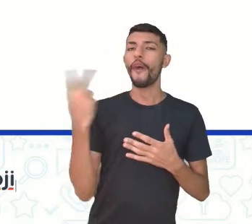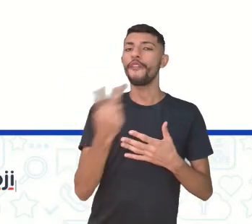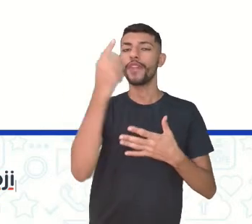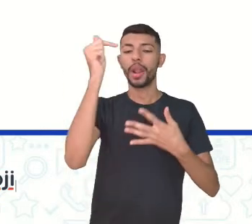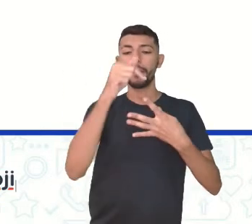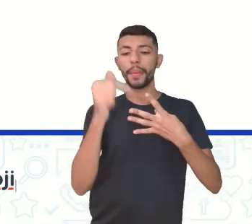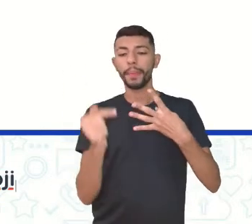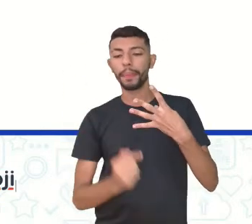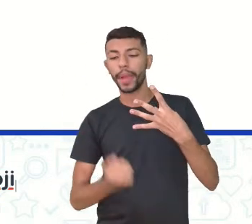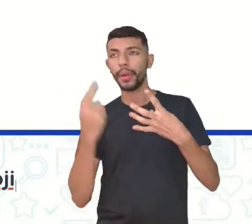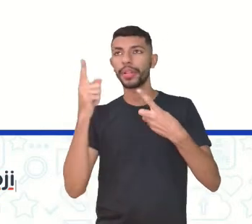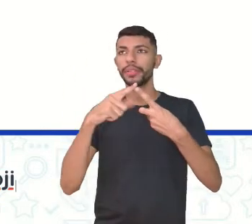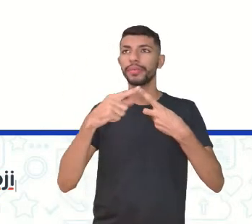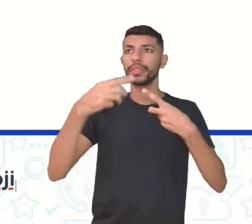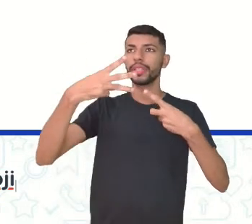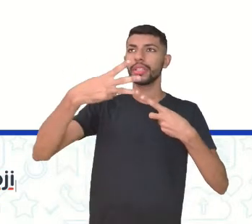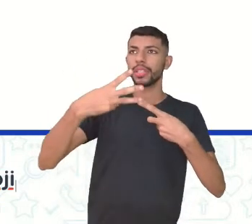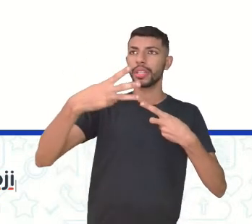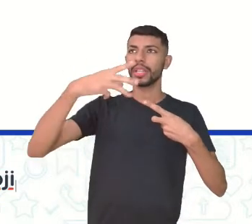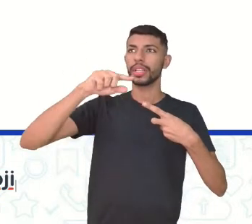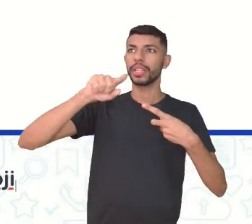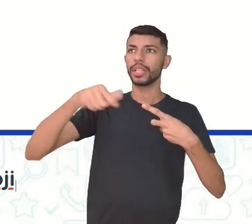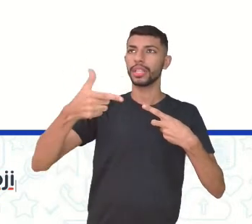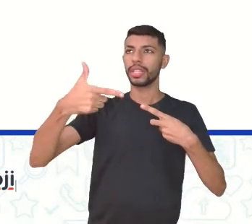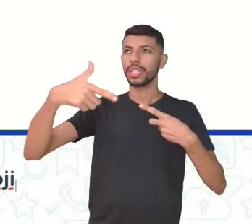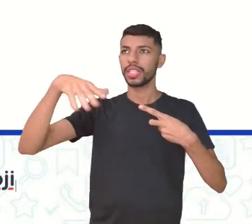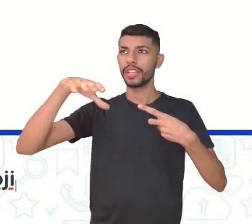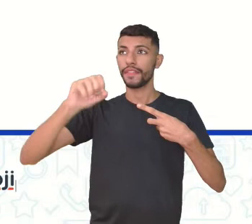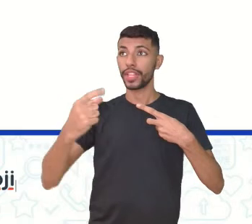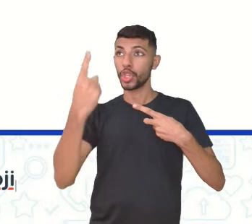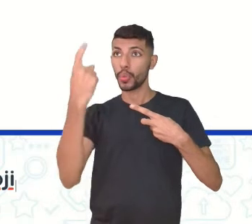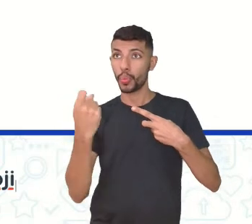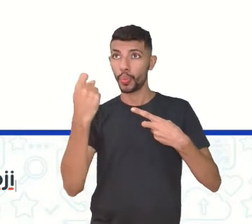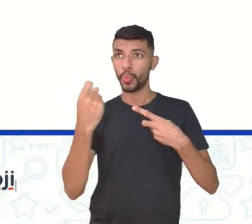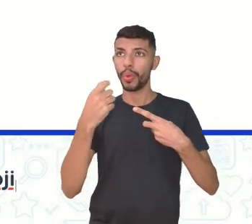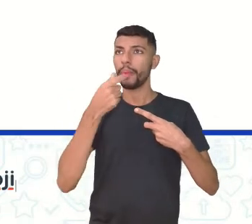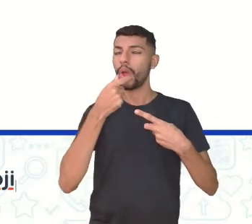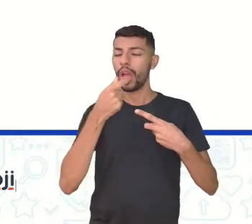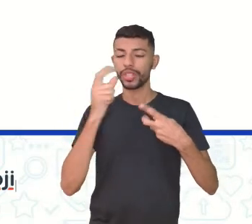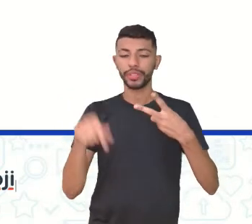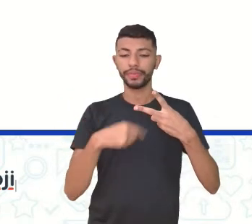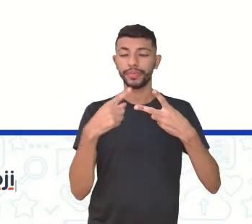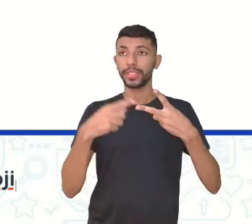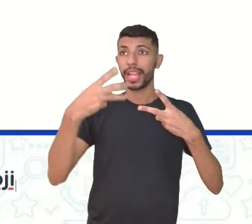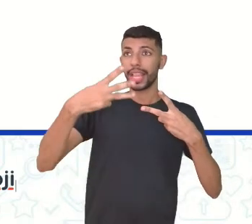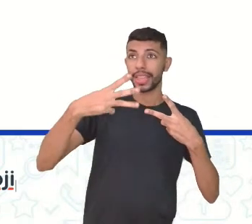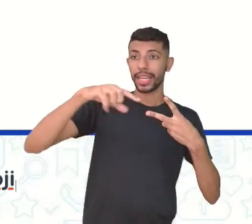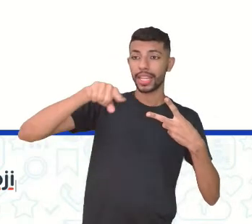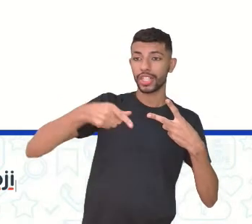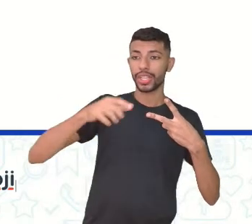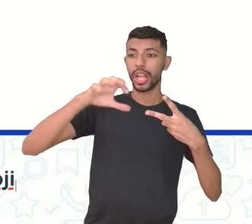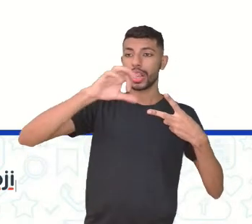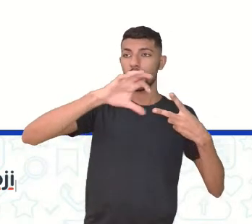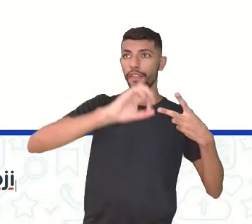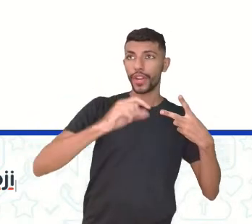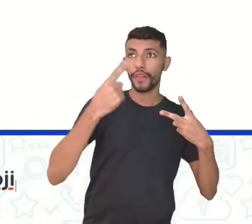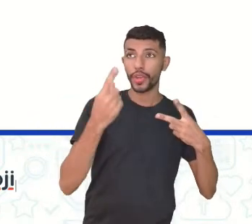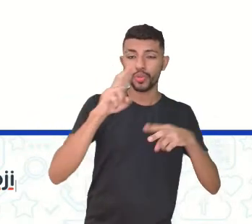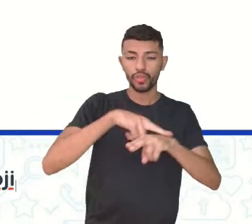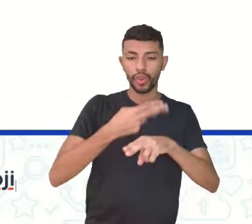R$ 3,20 um pacote de bolacha, R$ 3,99 uma barra de chocolate,